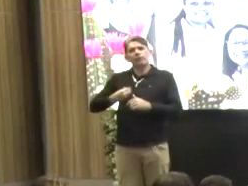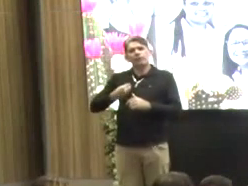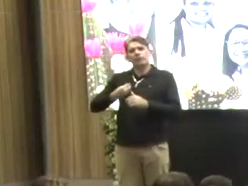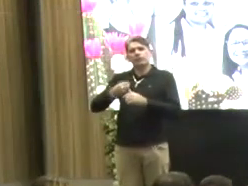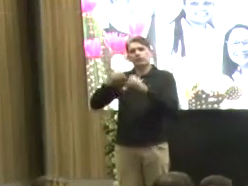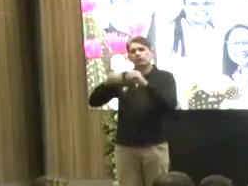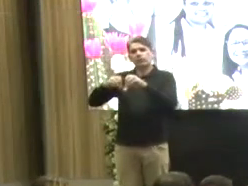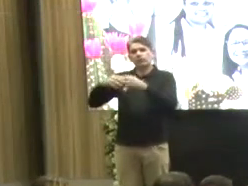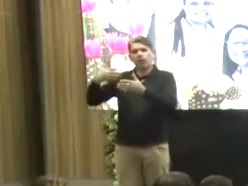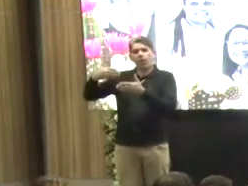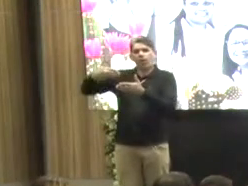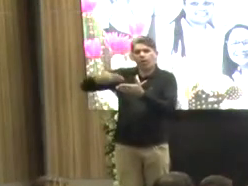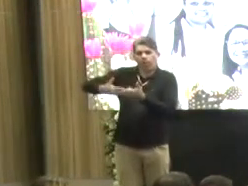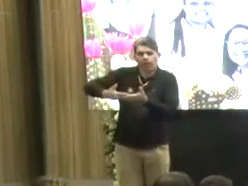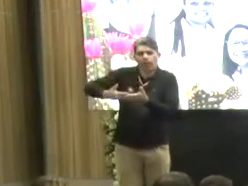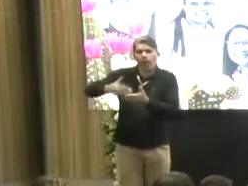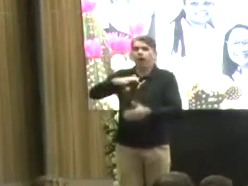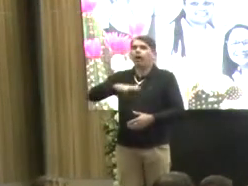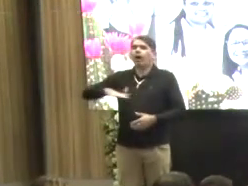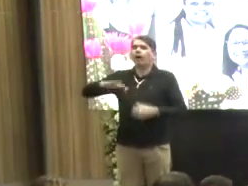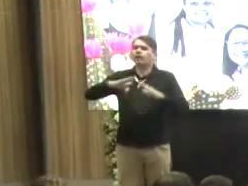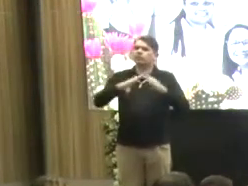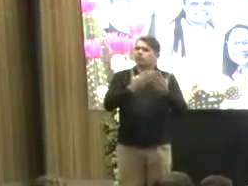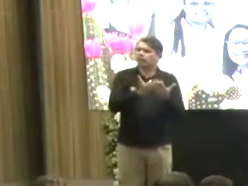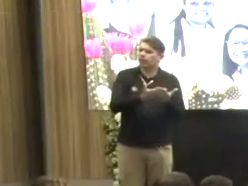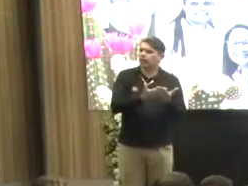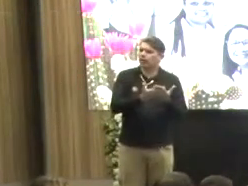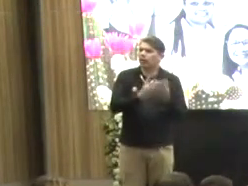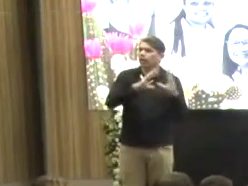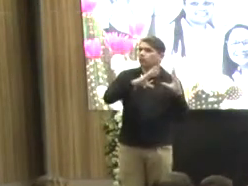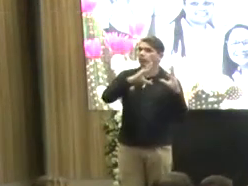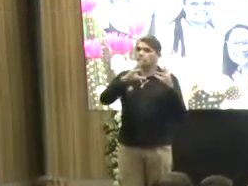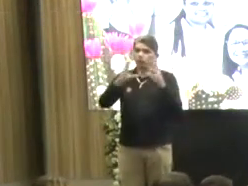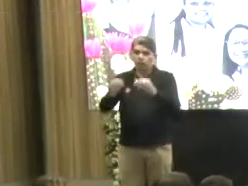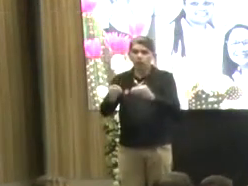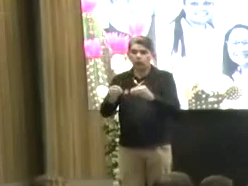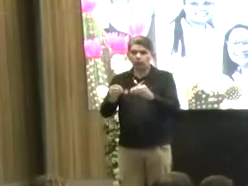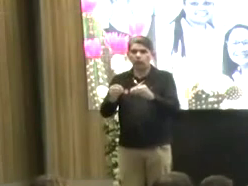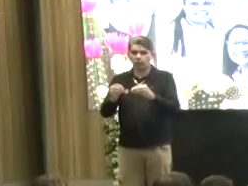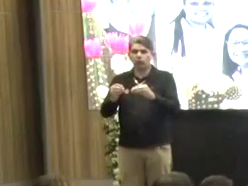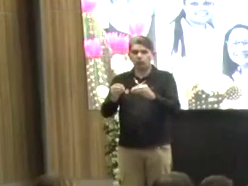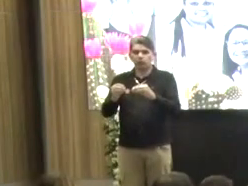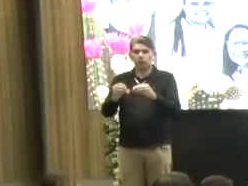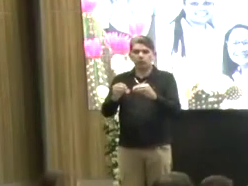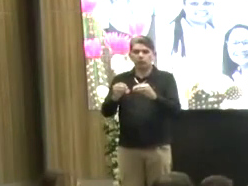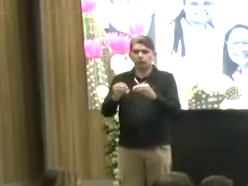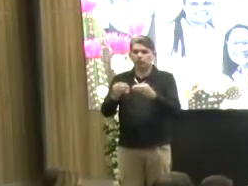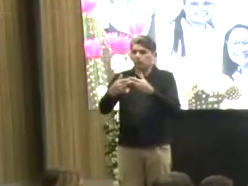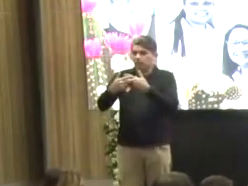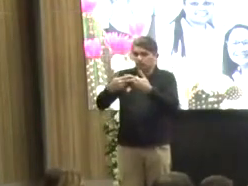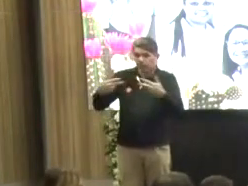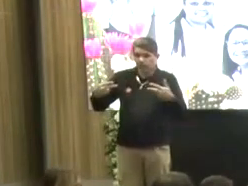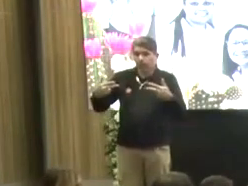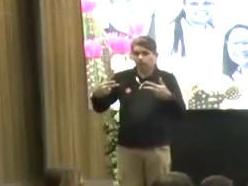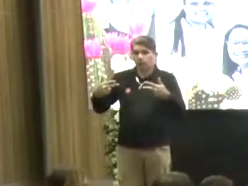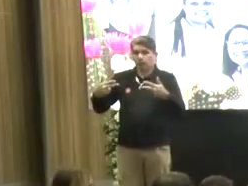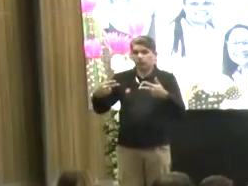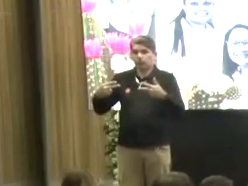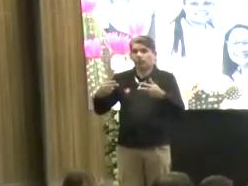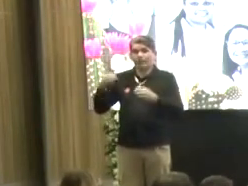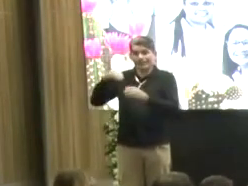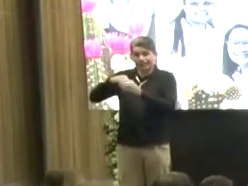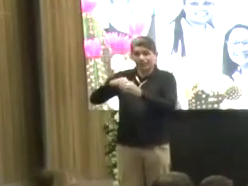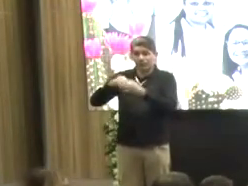escolar, se todos os segmentos são efêmeros na escola, entendem? E que nós morremos também.